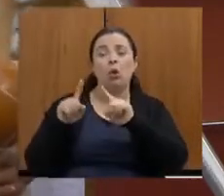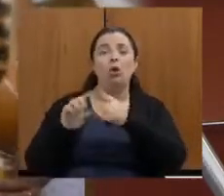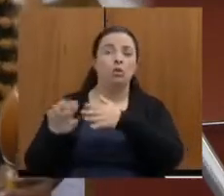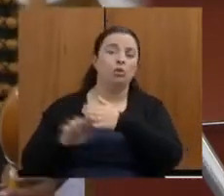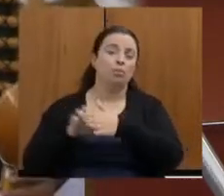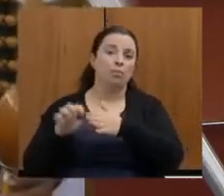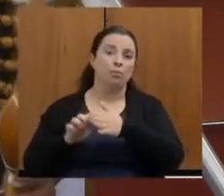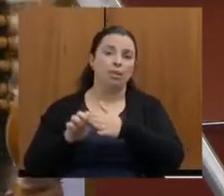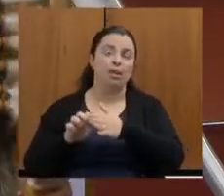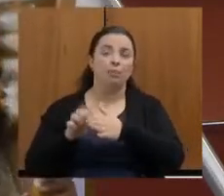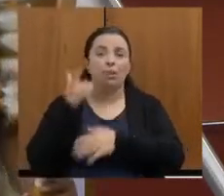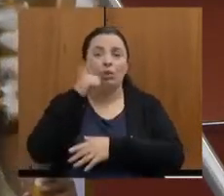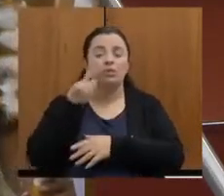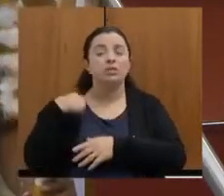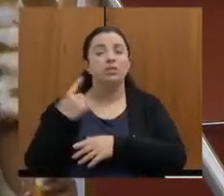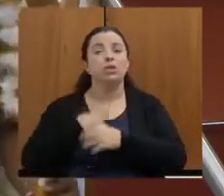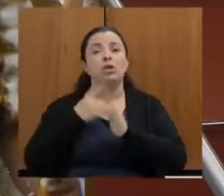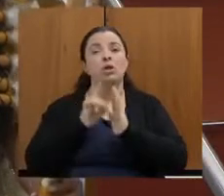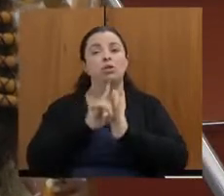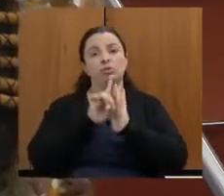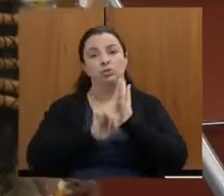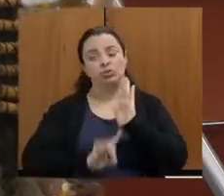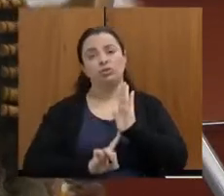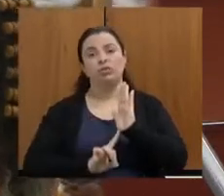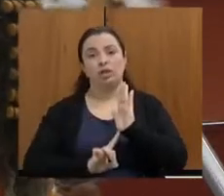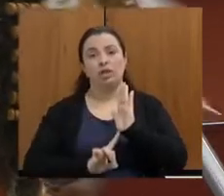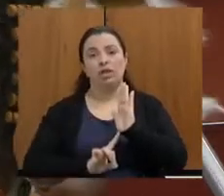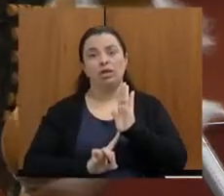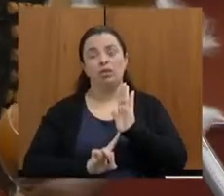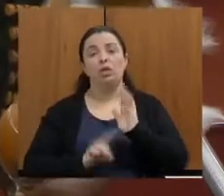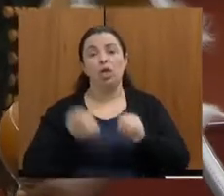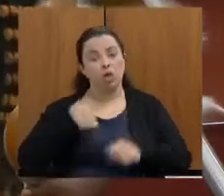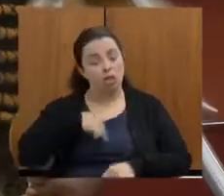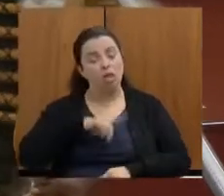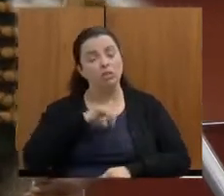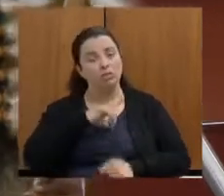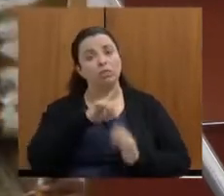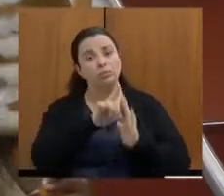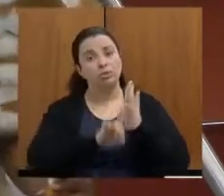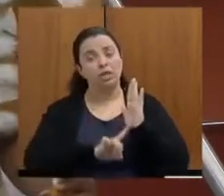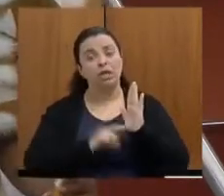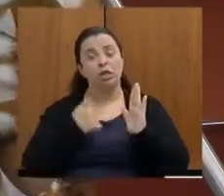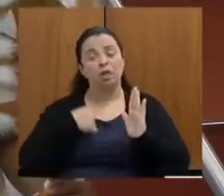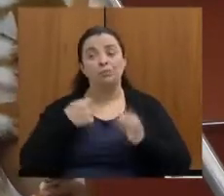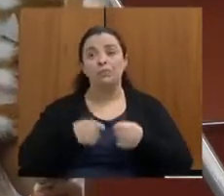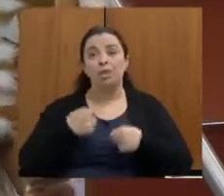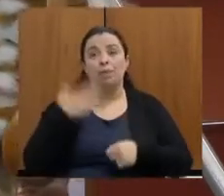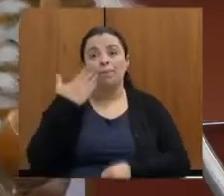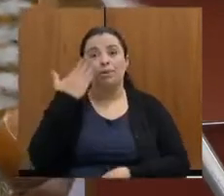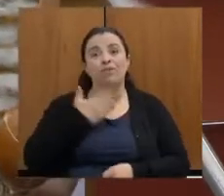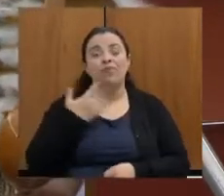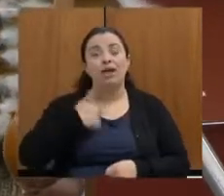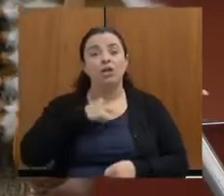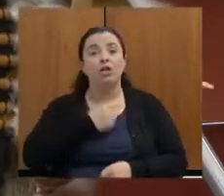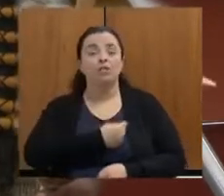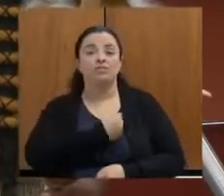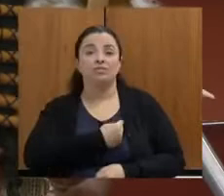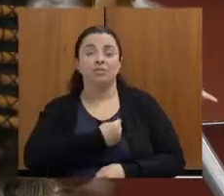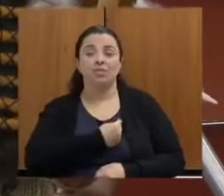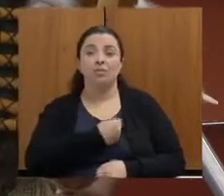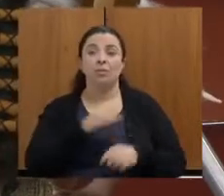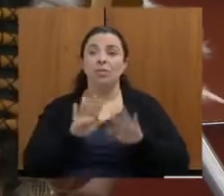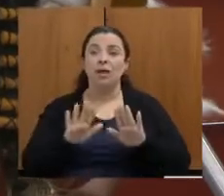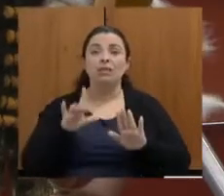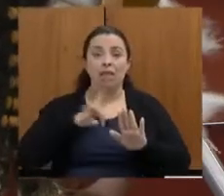é pelos nossos direitos que temos e temos que provar que estamos o mesmo com nossos documentos